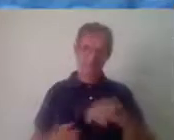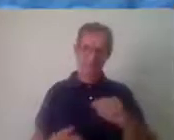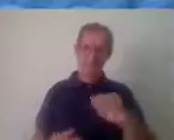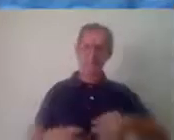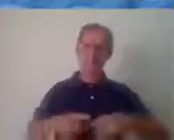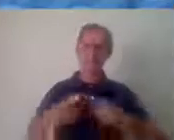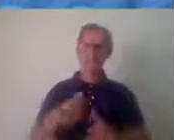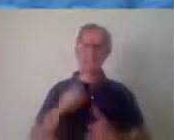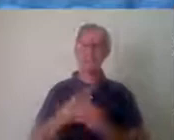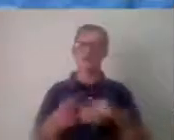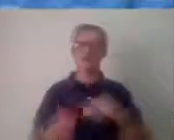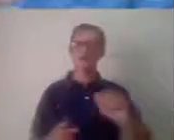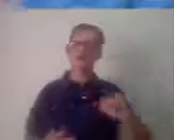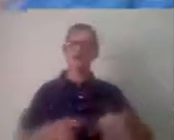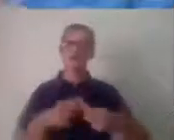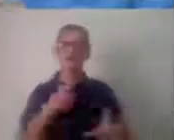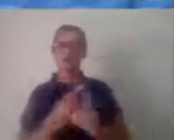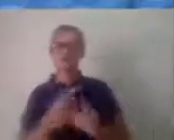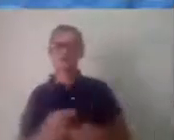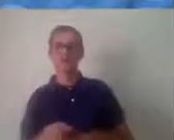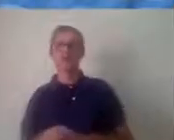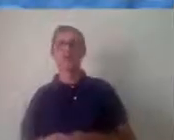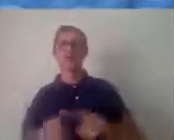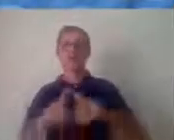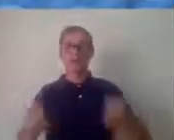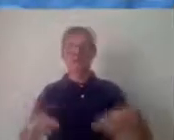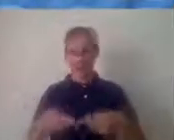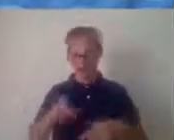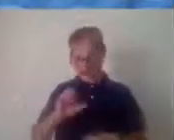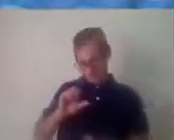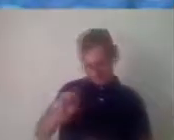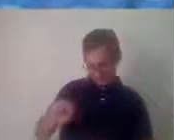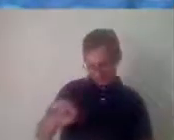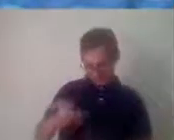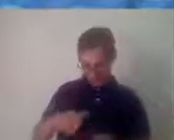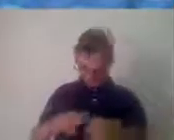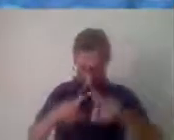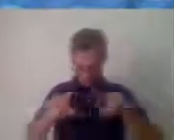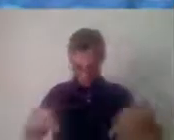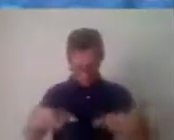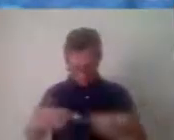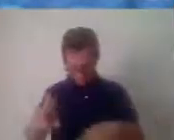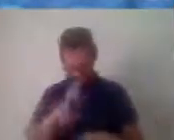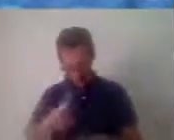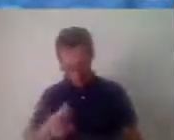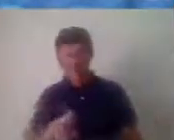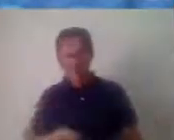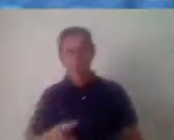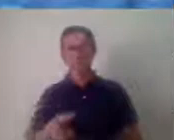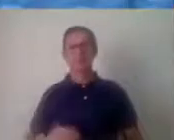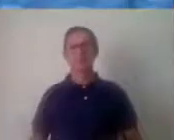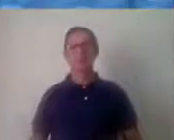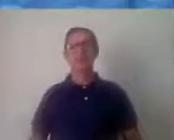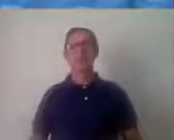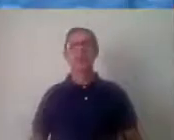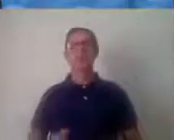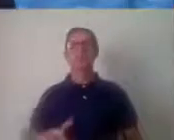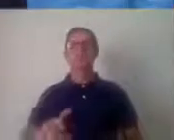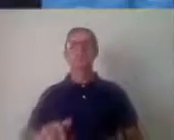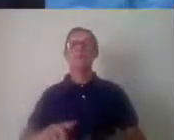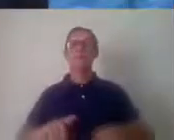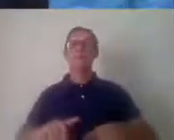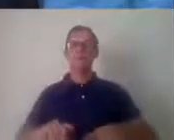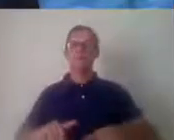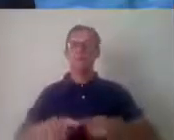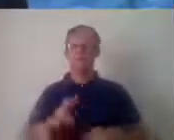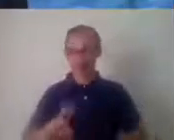Na hora que você vai encontrar a massa, você já vai encontrar qualquer região S, beleza. Essa região você vai usar para as outras duas integrais. Para você encontrar o